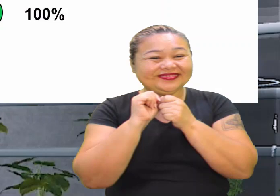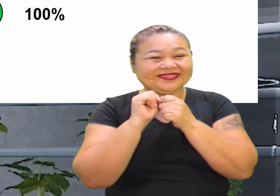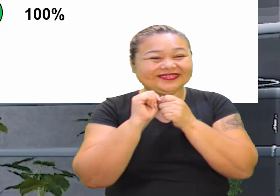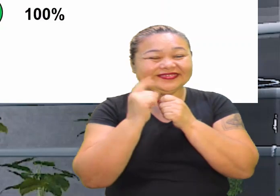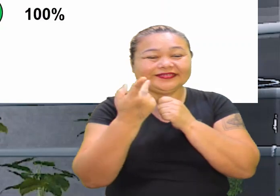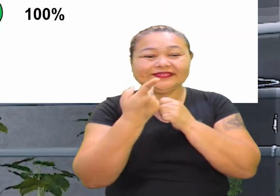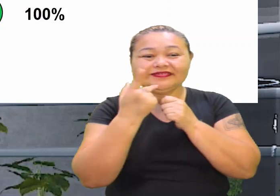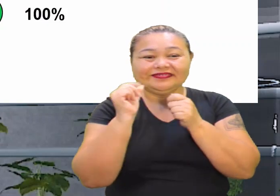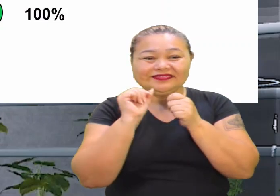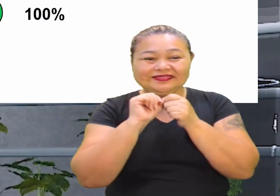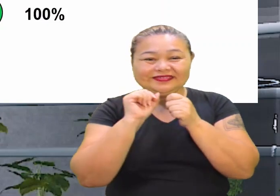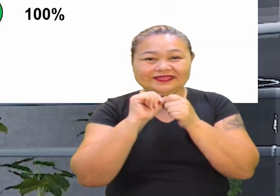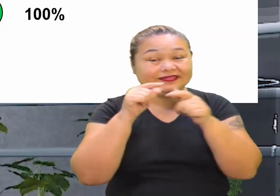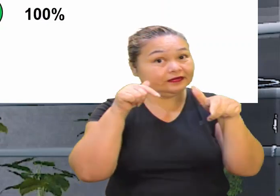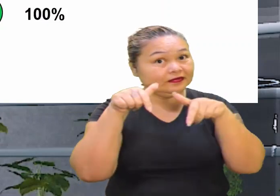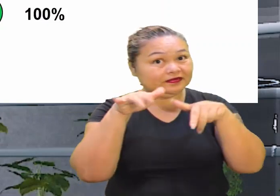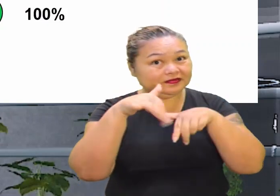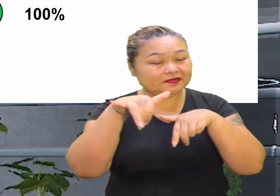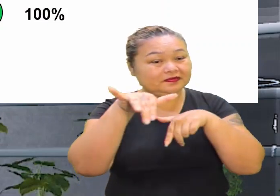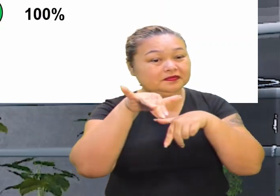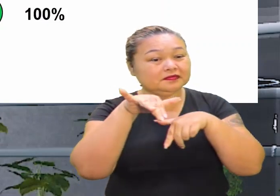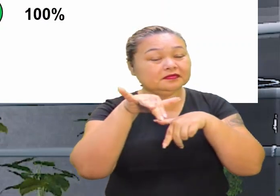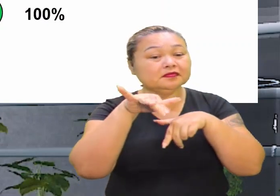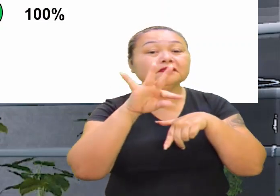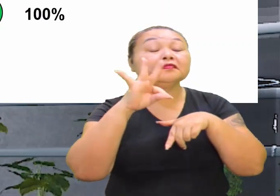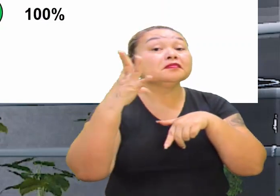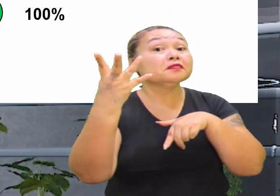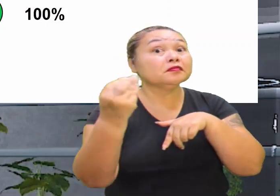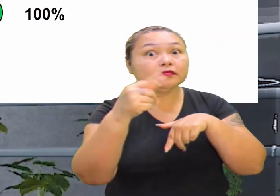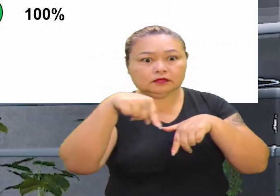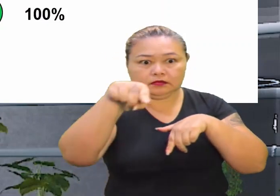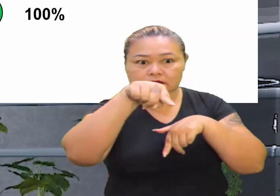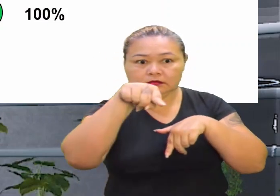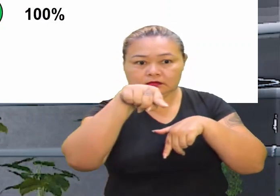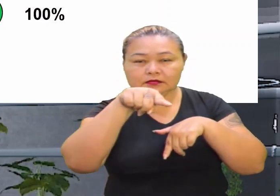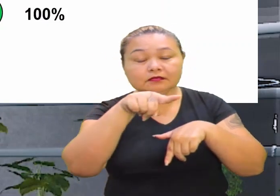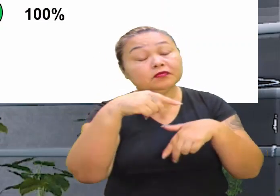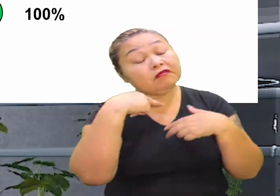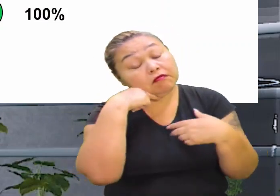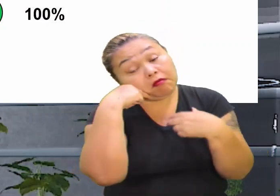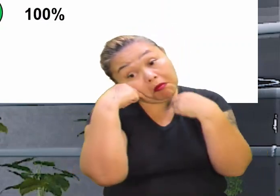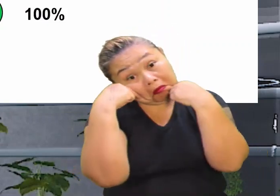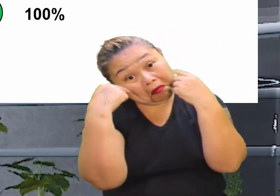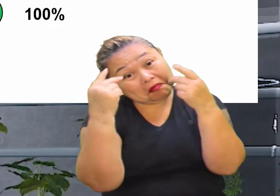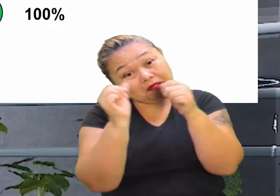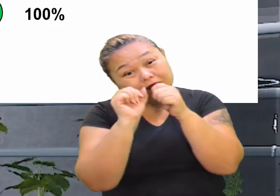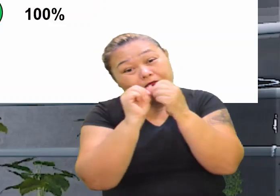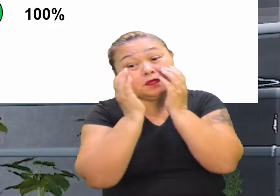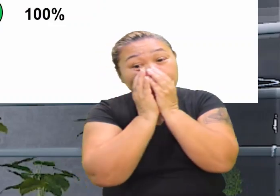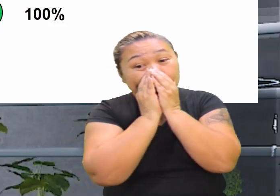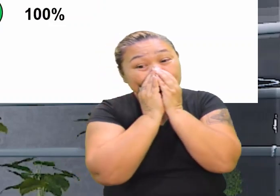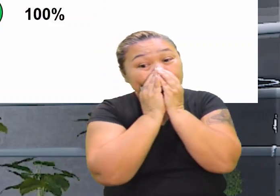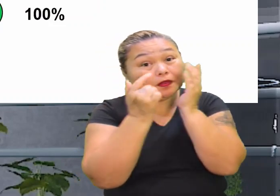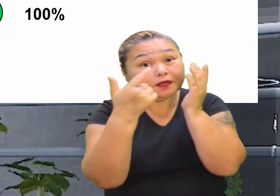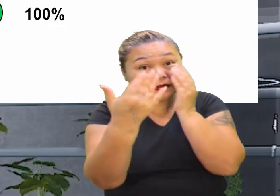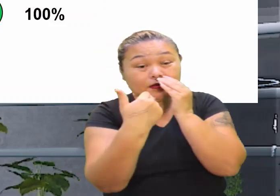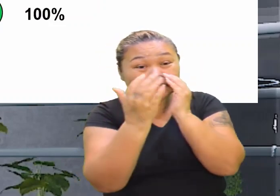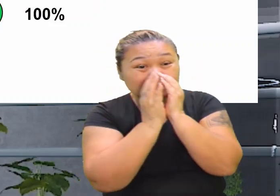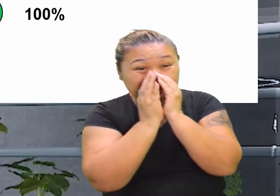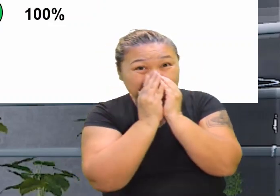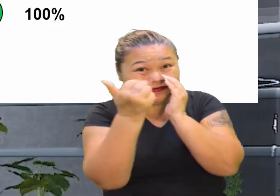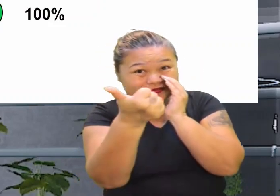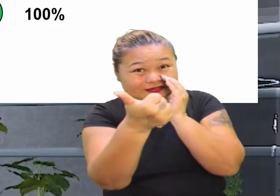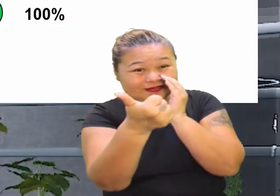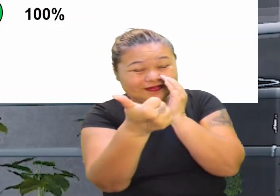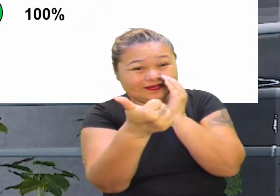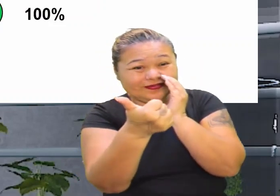Fazer um trabalho com vocês. Todo mundo, quem tiver vergonha, só botar a mão aqui na frente. Vamos